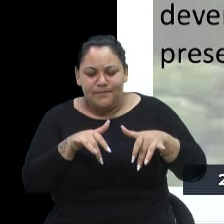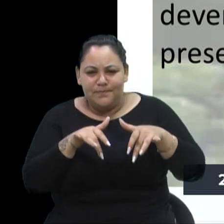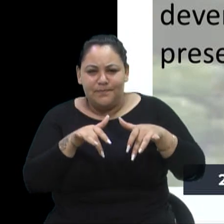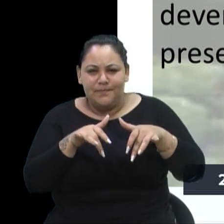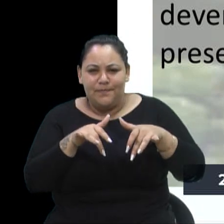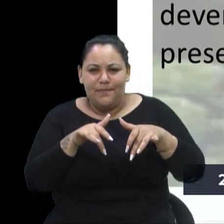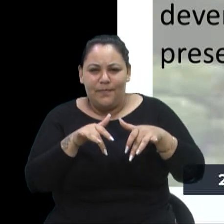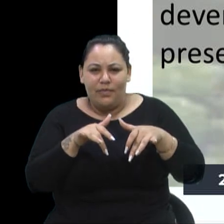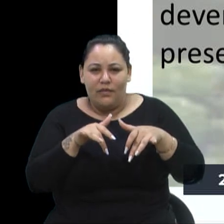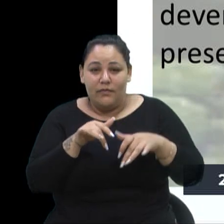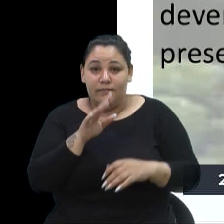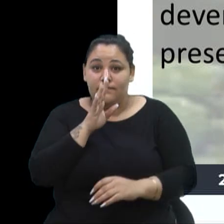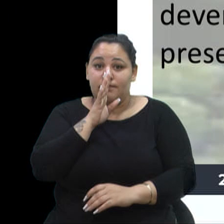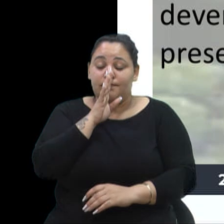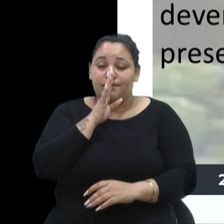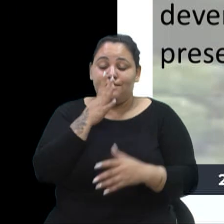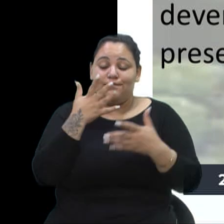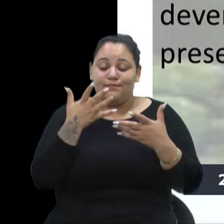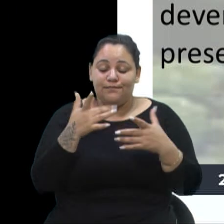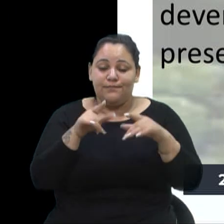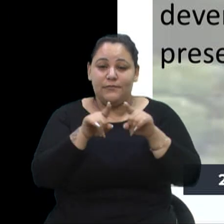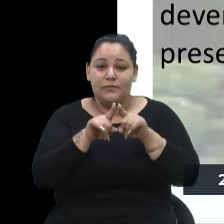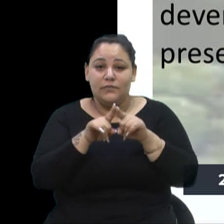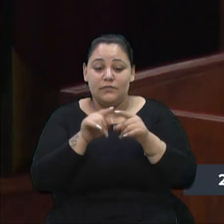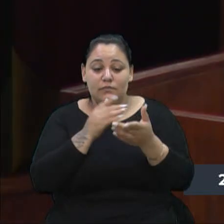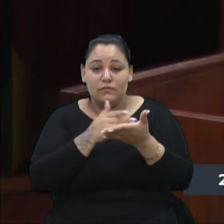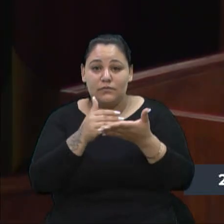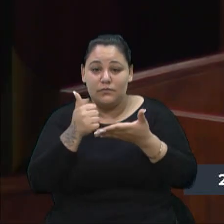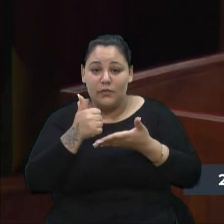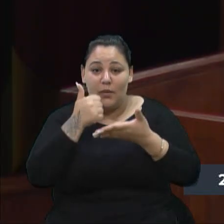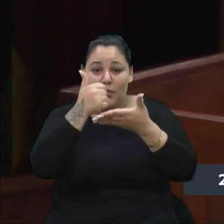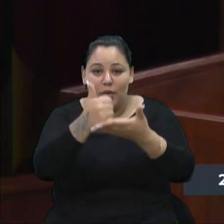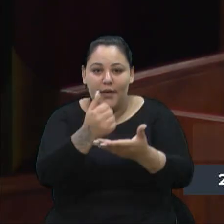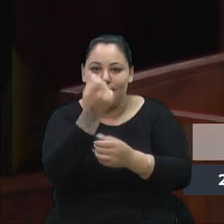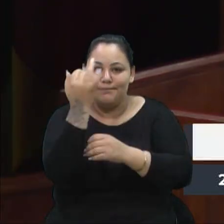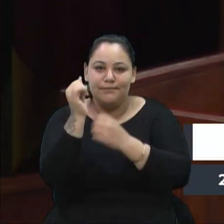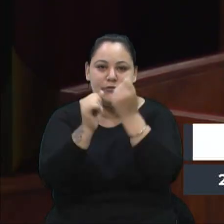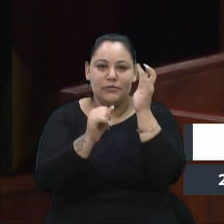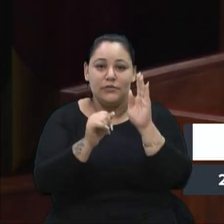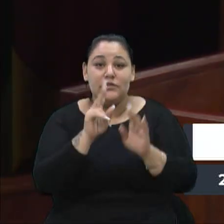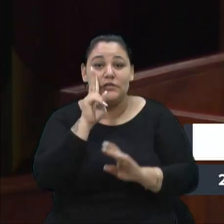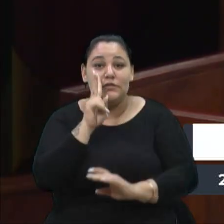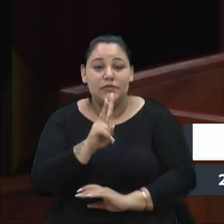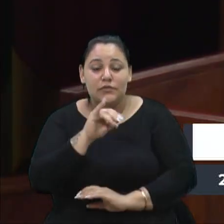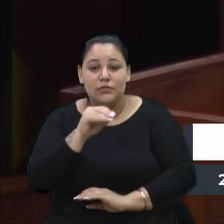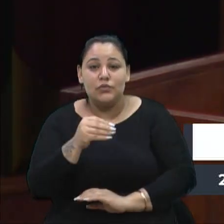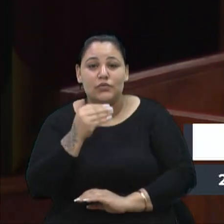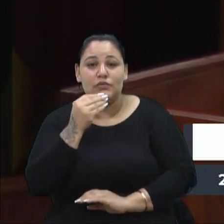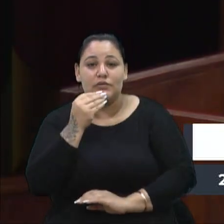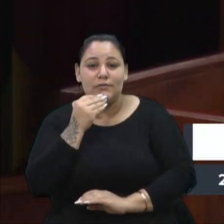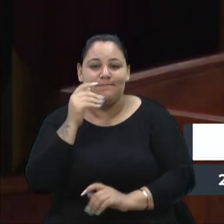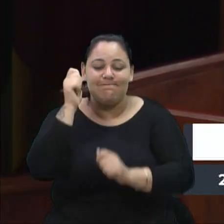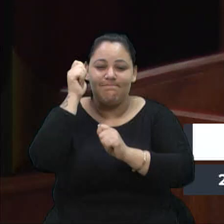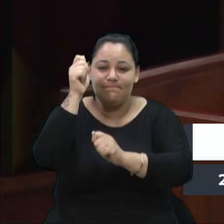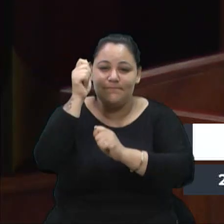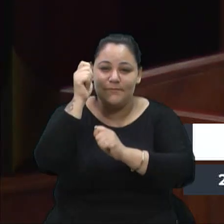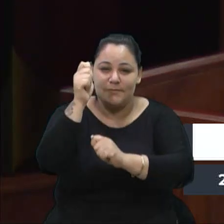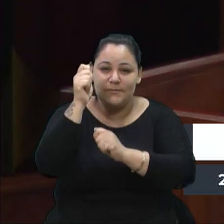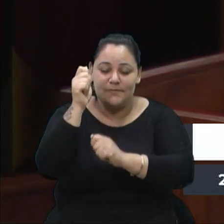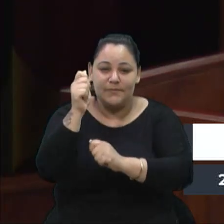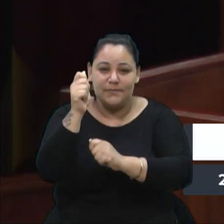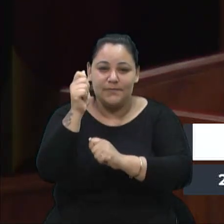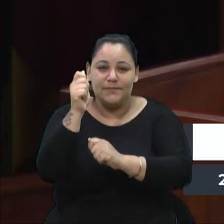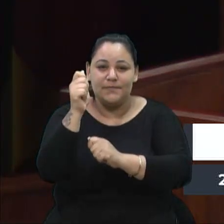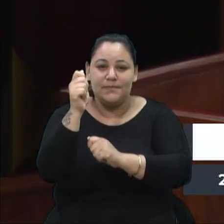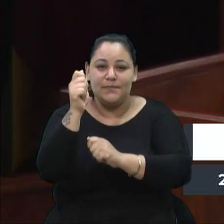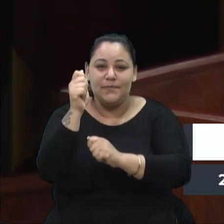ativista convicta em defesa do meio ambiente, quando, na oportunidade, liderou o manifesto Amazônia para Sempre, lançado